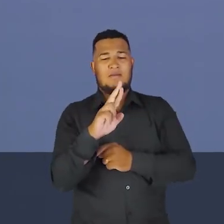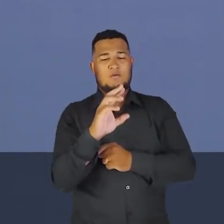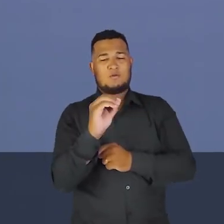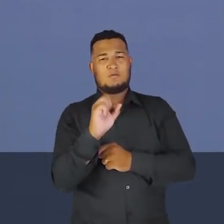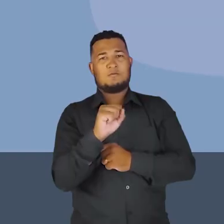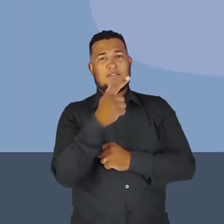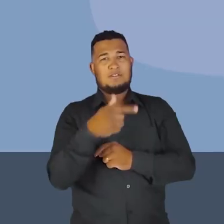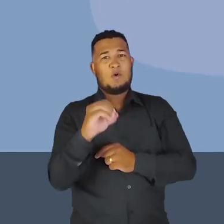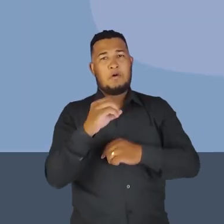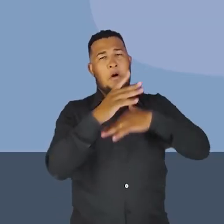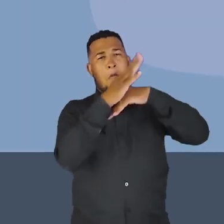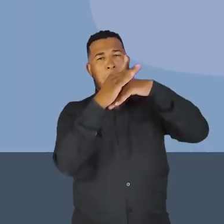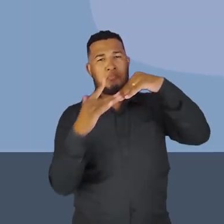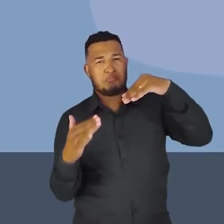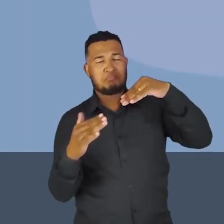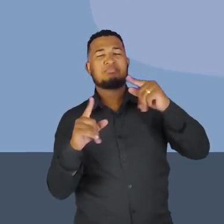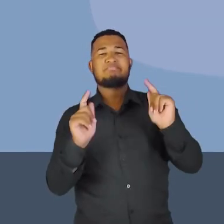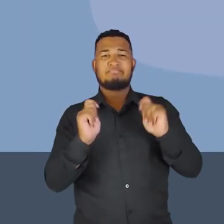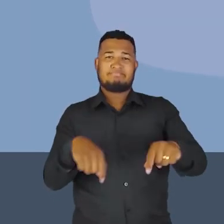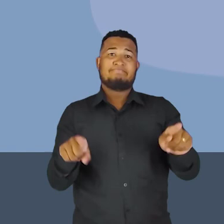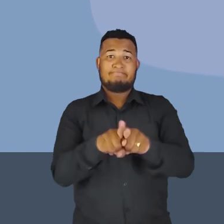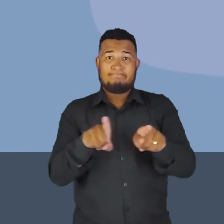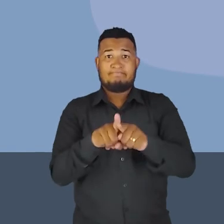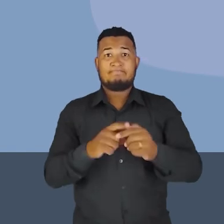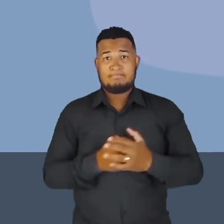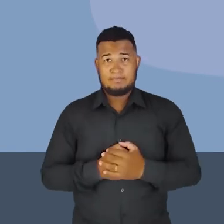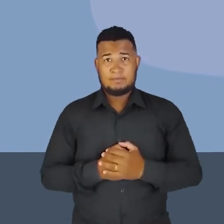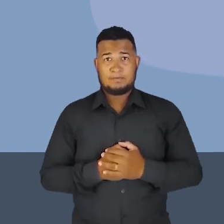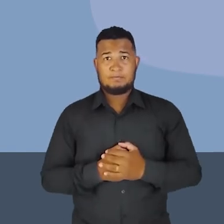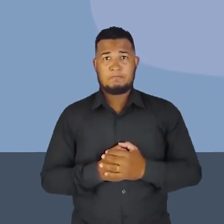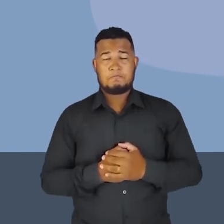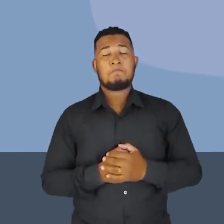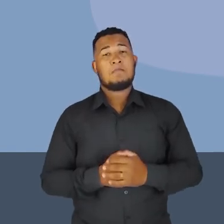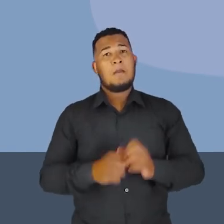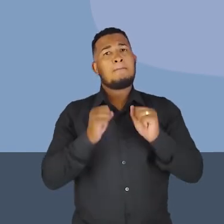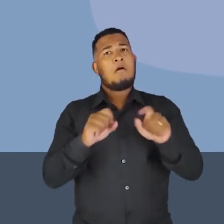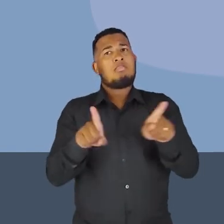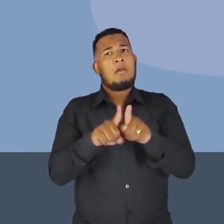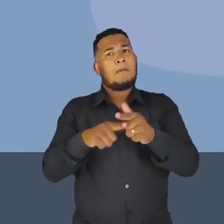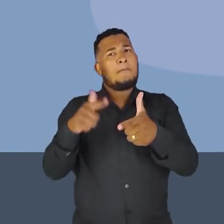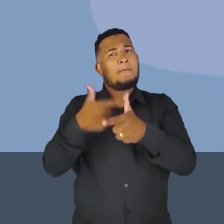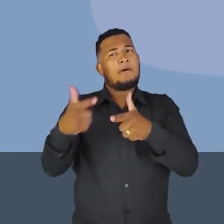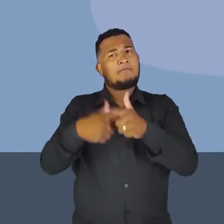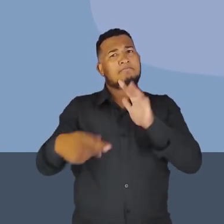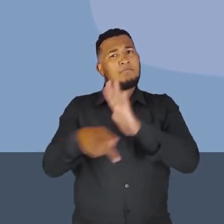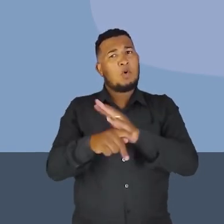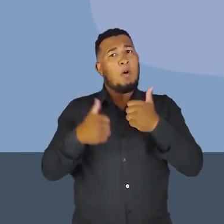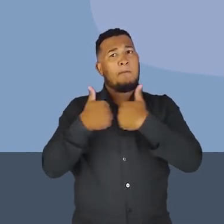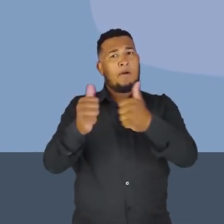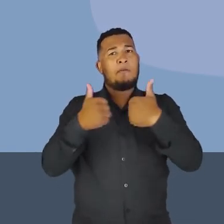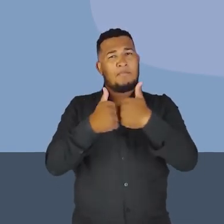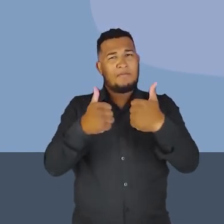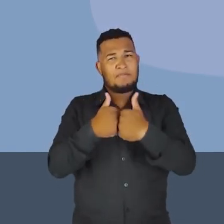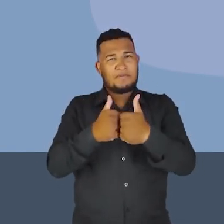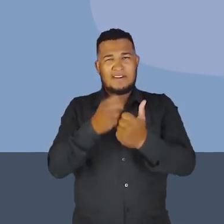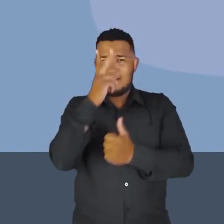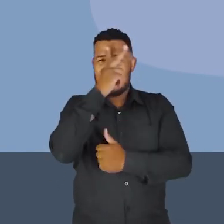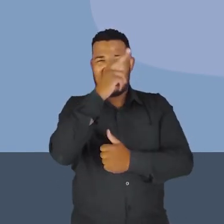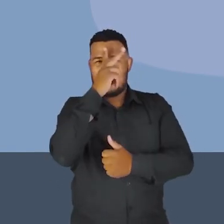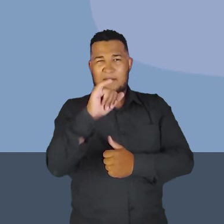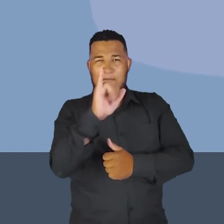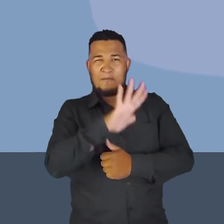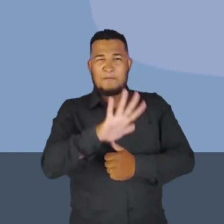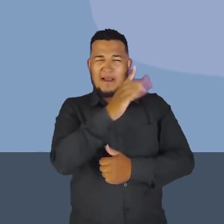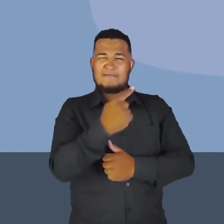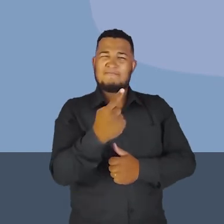Continua ali na tela ali. A gente pode falar também do problema dos transportes públicos, que também remete lá naquela primeira imagem sobre a